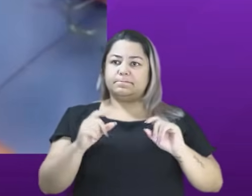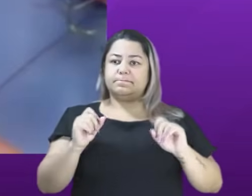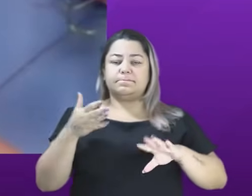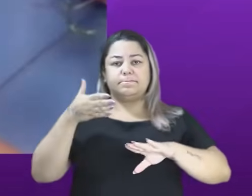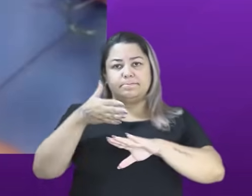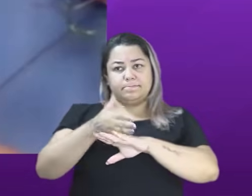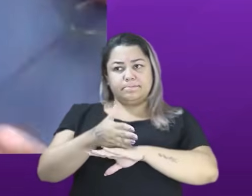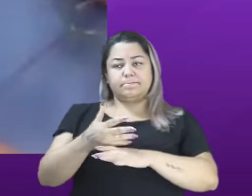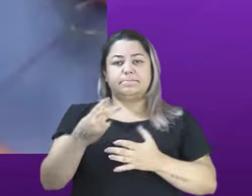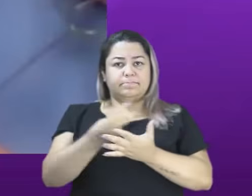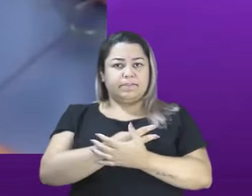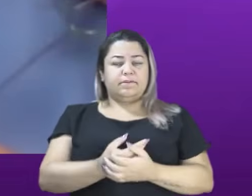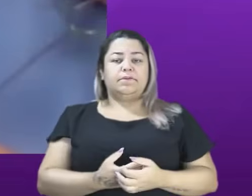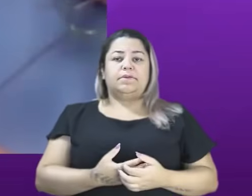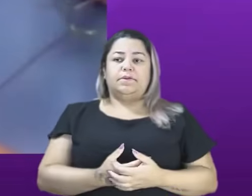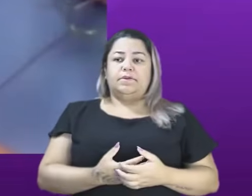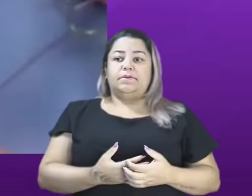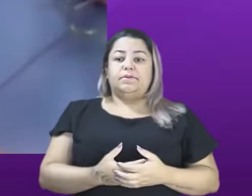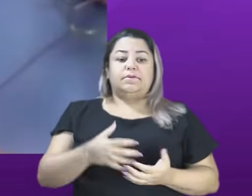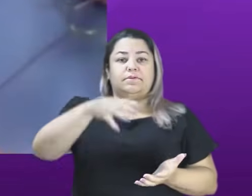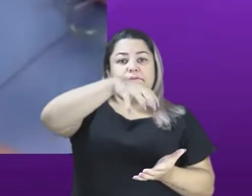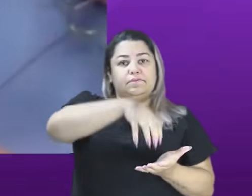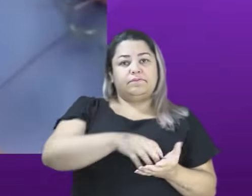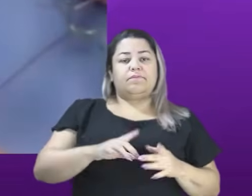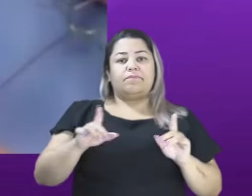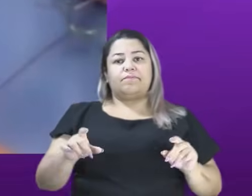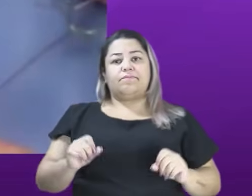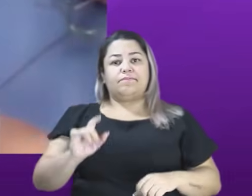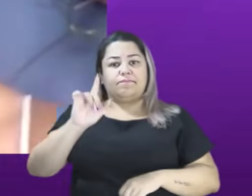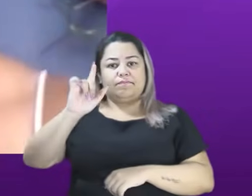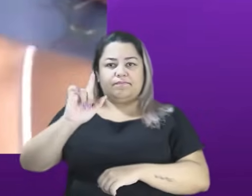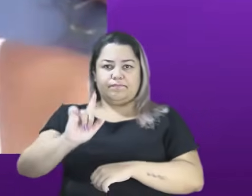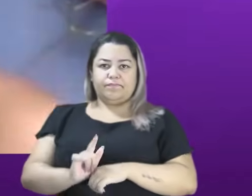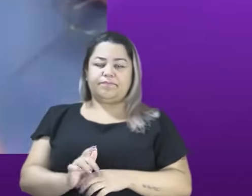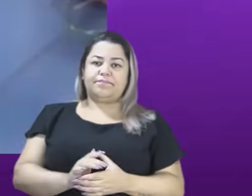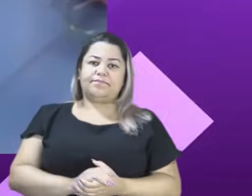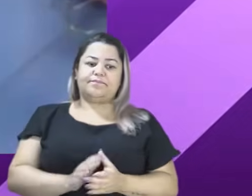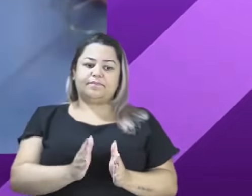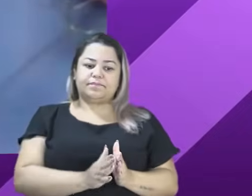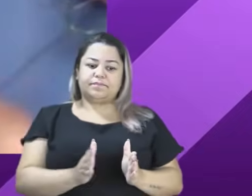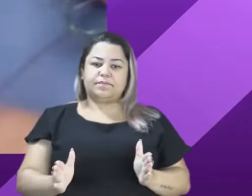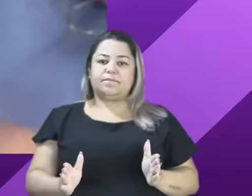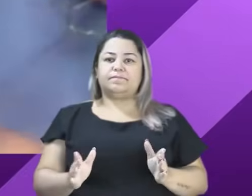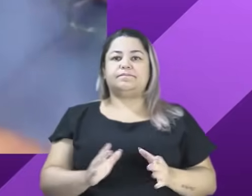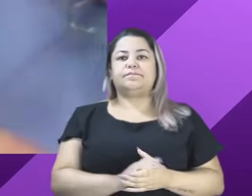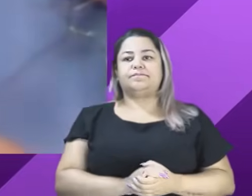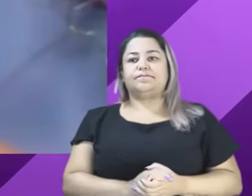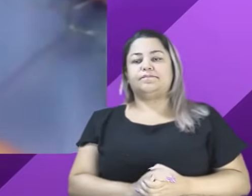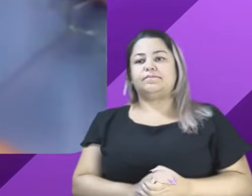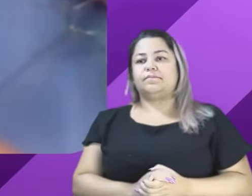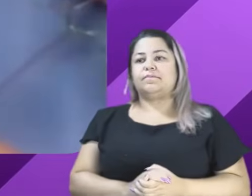entraram, e até mesmo como o território ele foi gerenciado durante esse período, né, colonial.